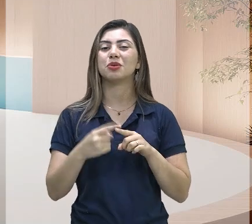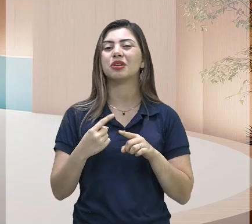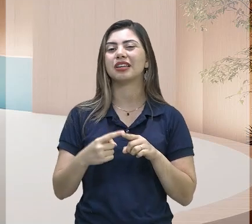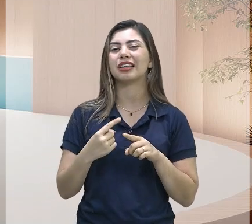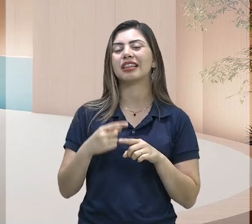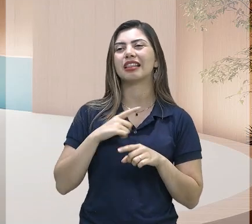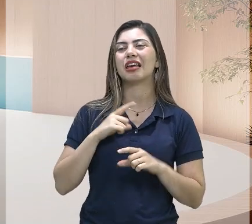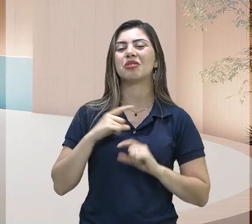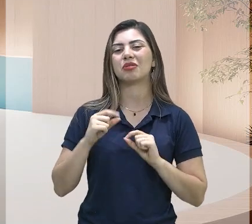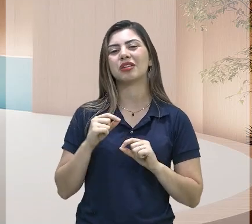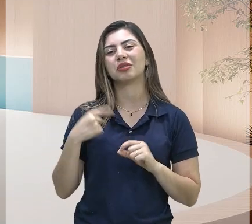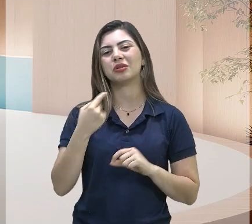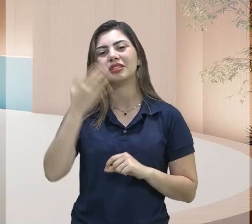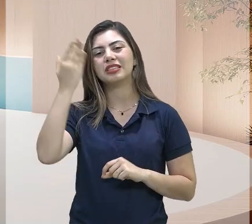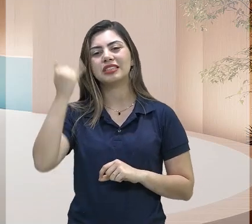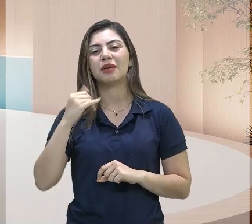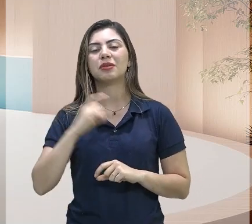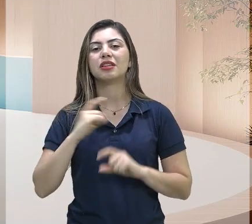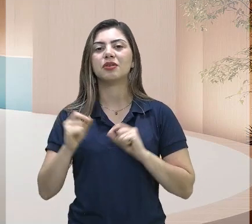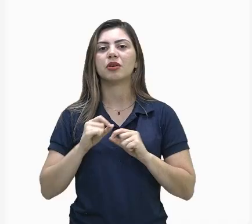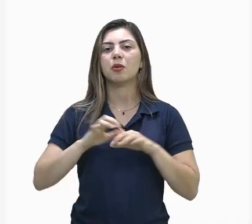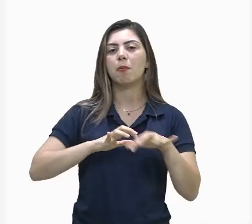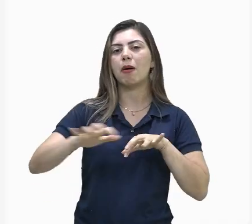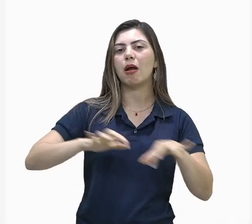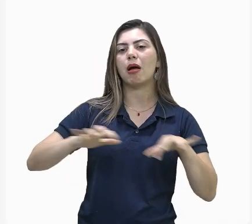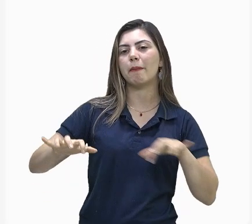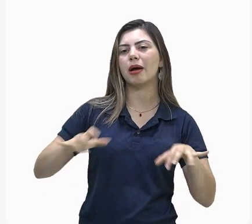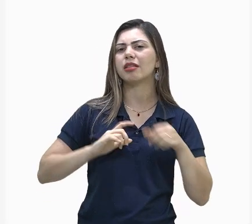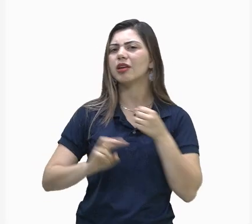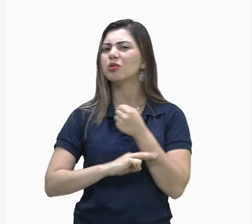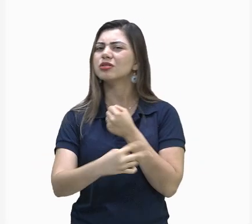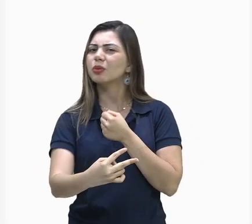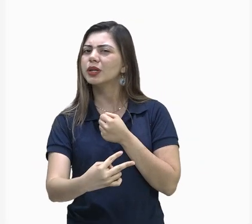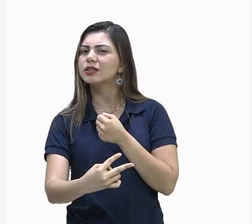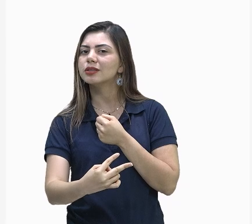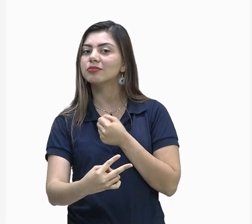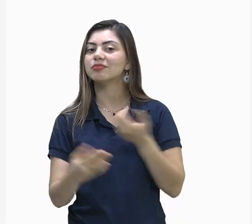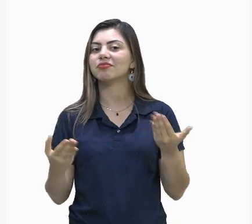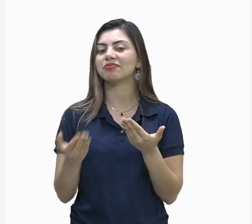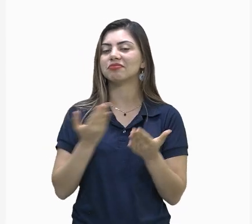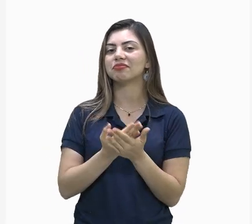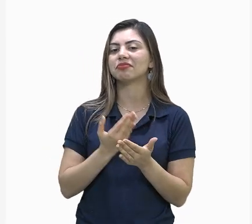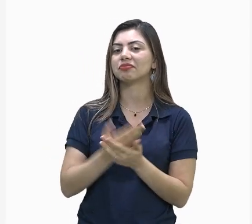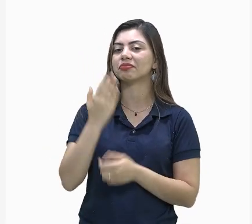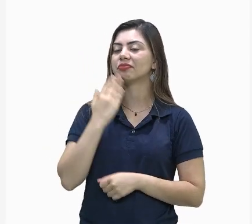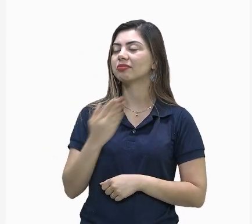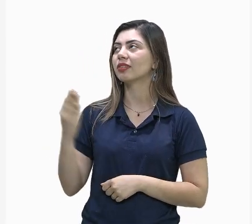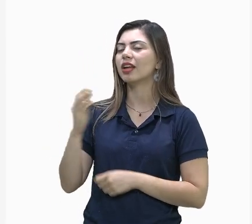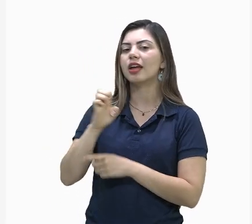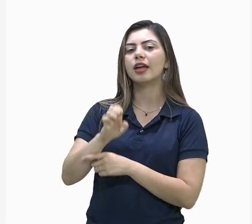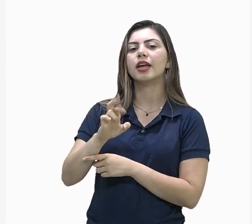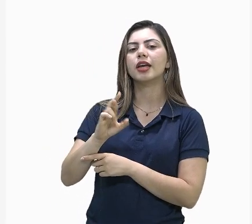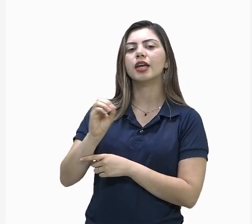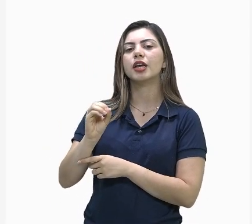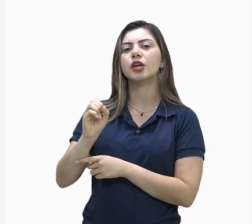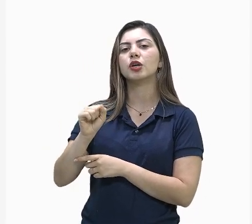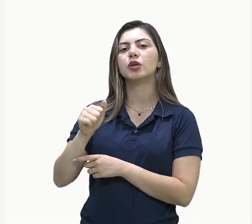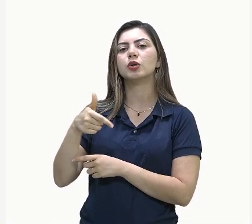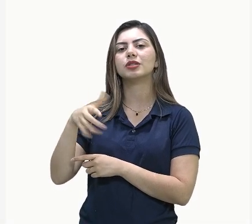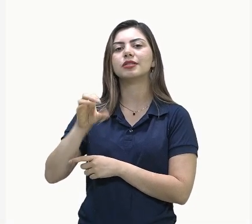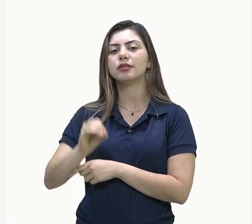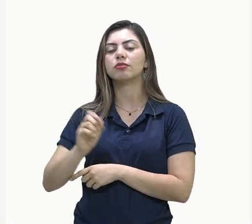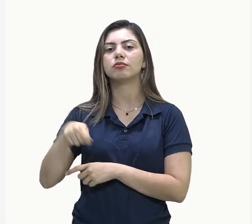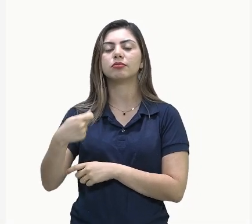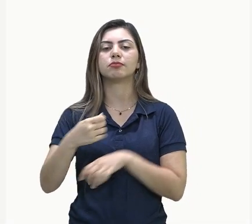processos, do processo de erosão de uma forma geral. Acompanhe comigo. Bem, a erosão nada mais é que um processo de